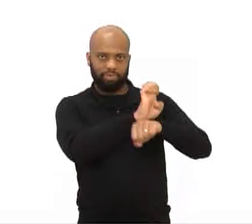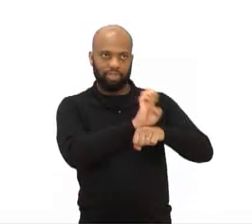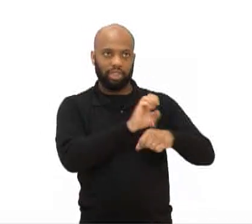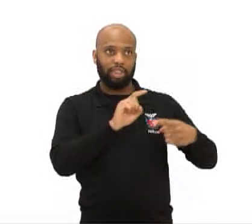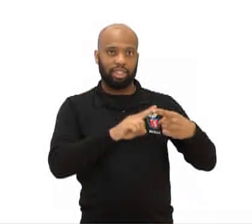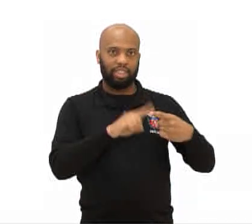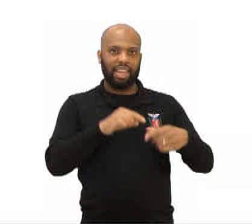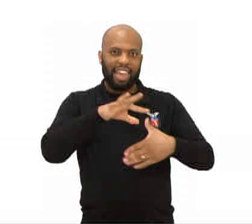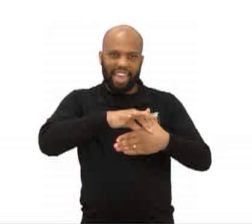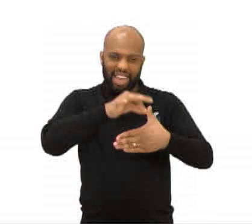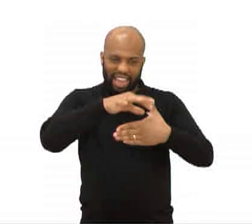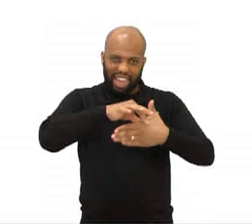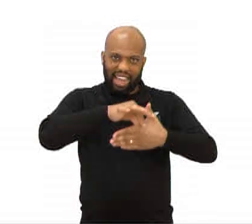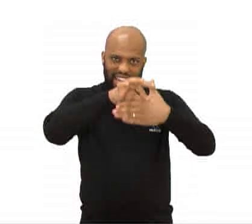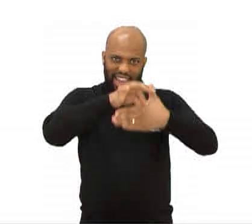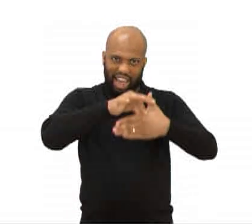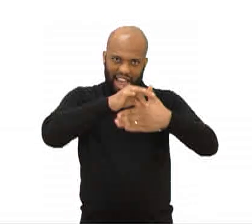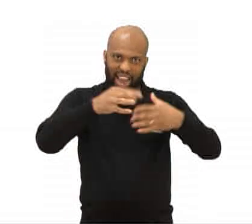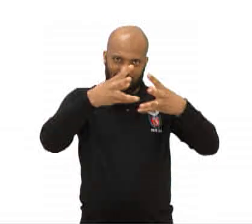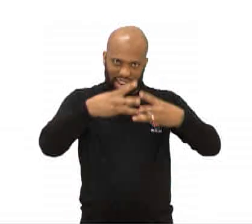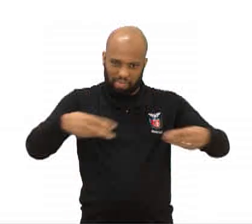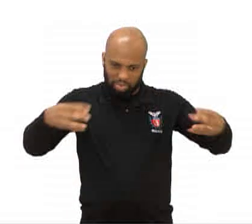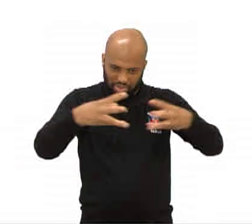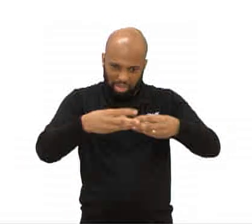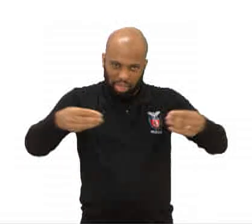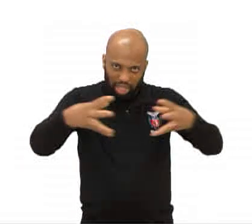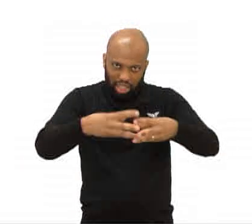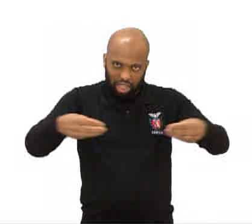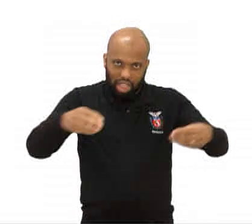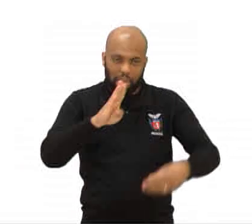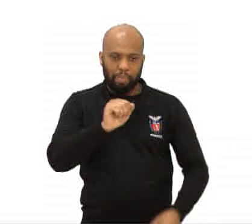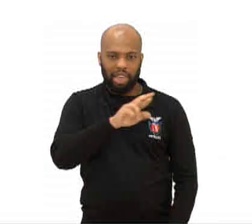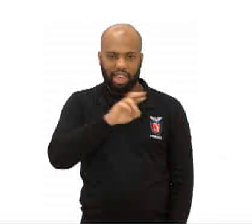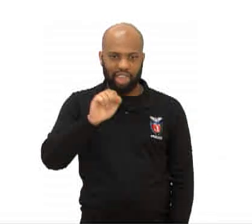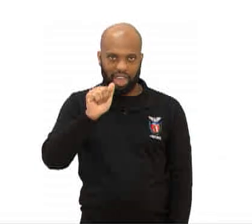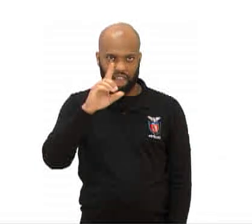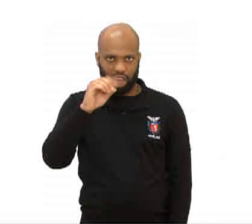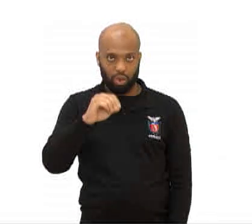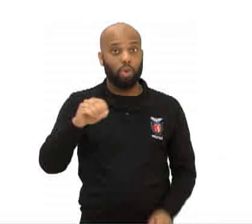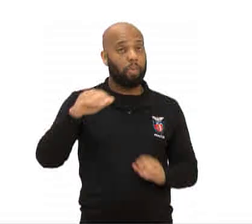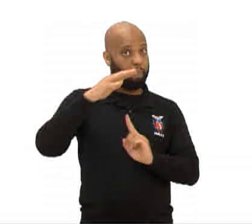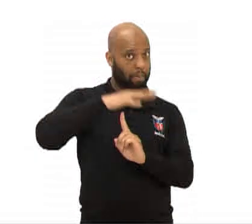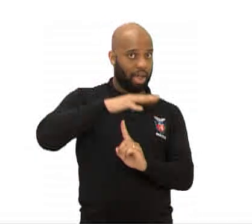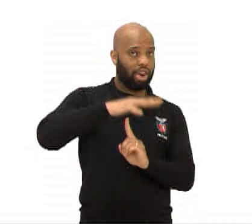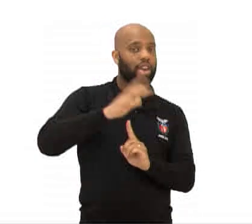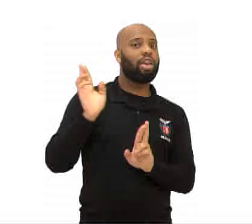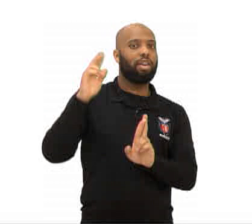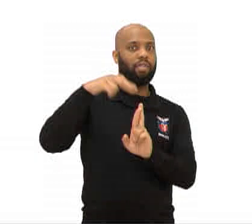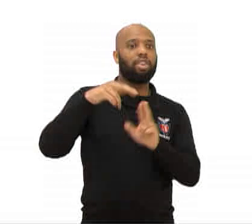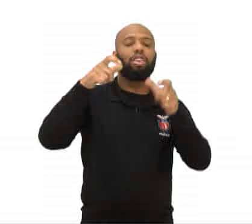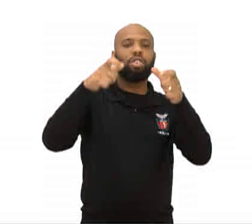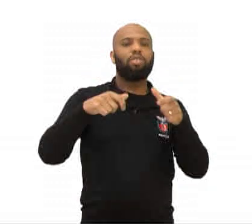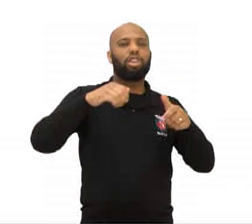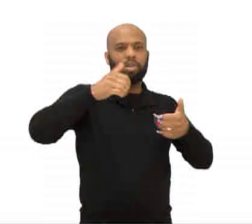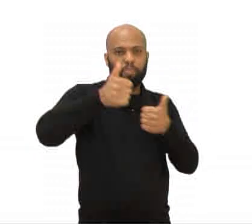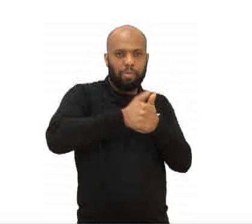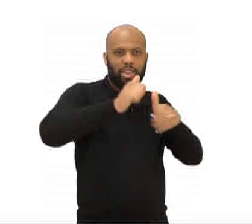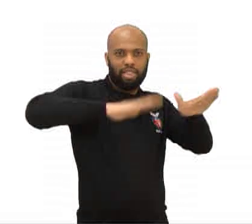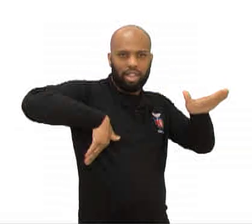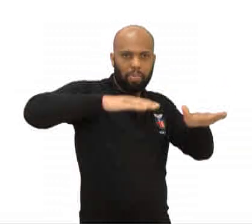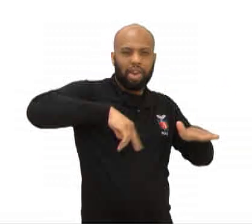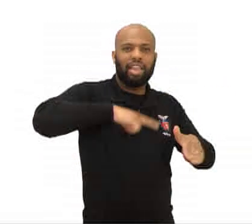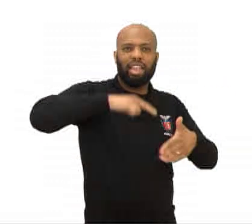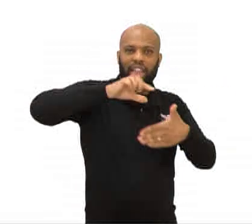o barreado, que é característico, né, do Paraná, que é uma referência ali, principalmente da região litorânea, feito